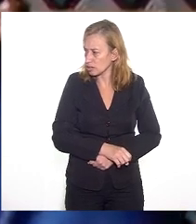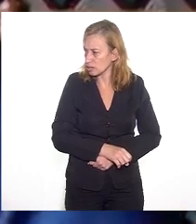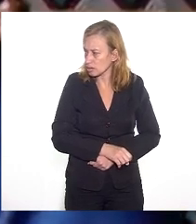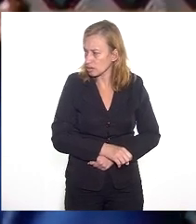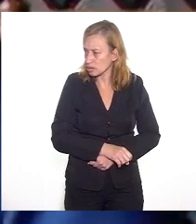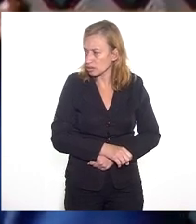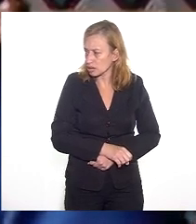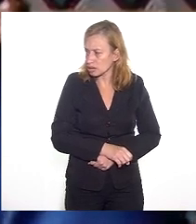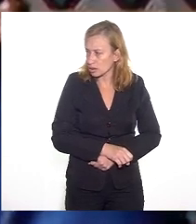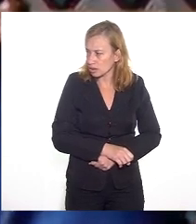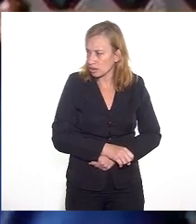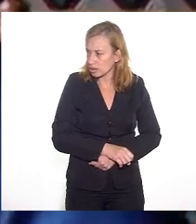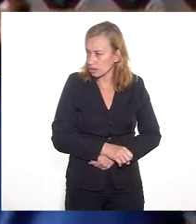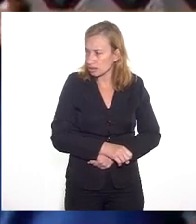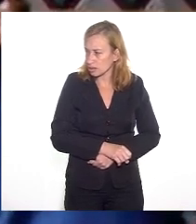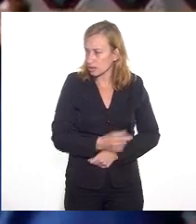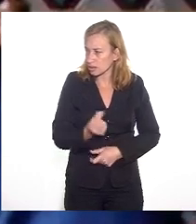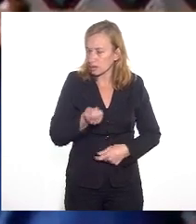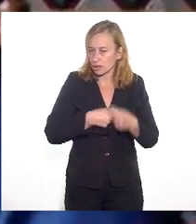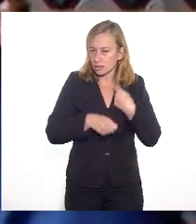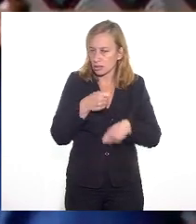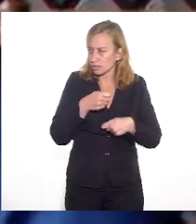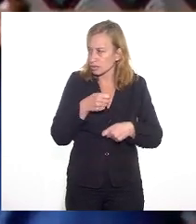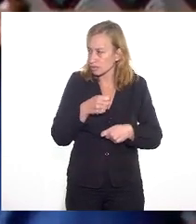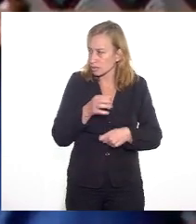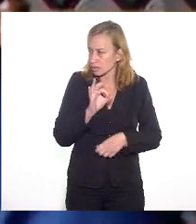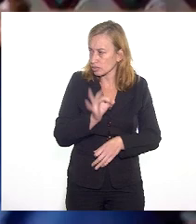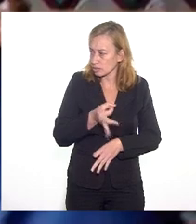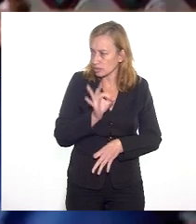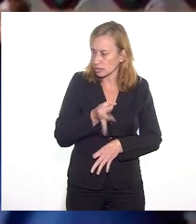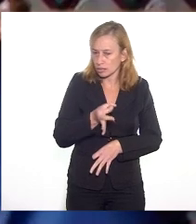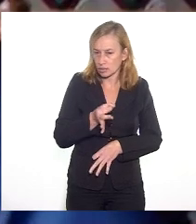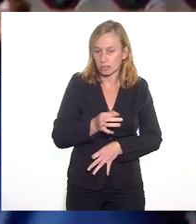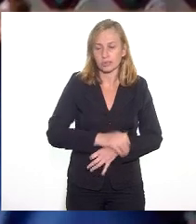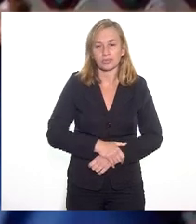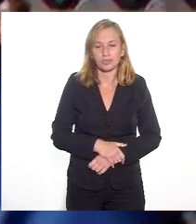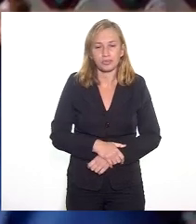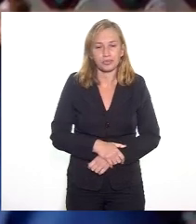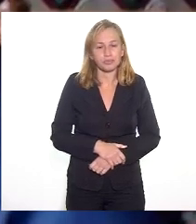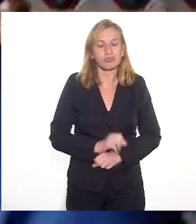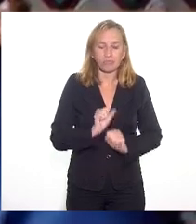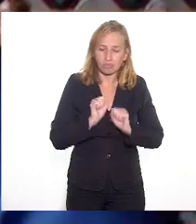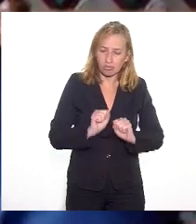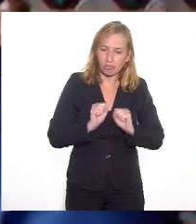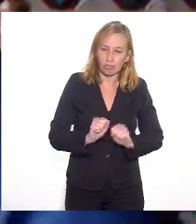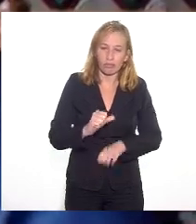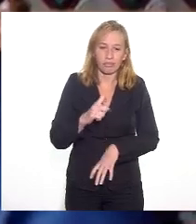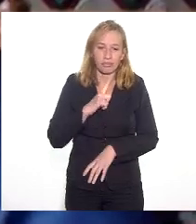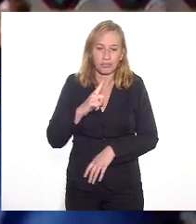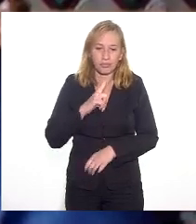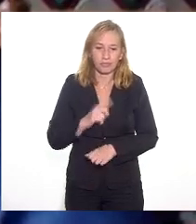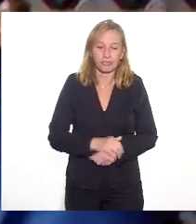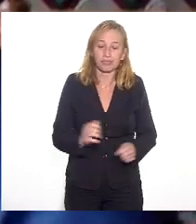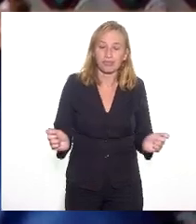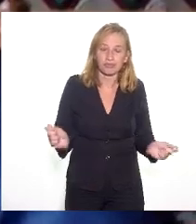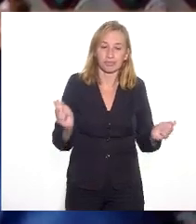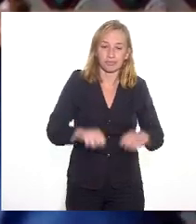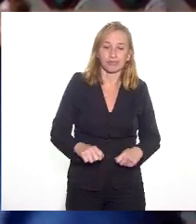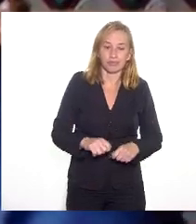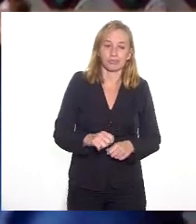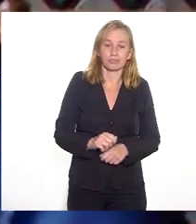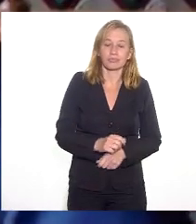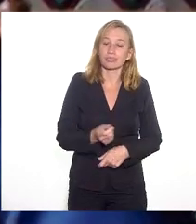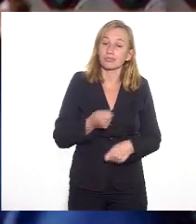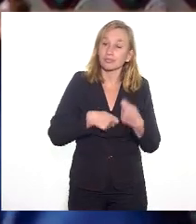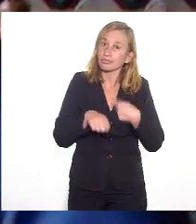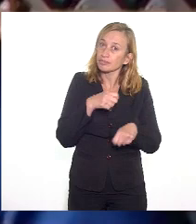né, movimentar a economia a partir daí, garantir que futuramente a gente possa ter uma possibilidade de